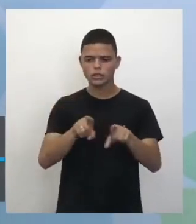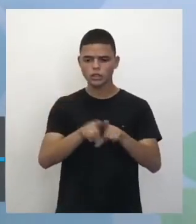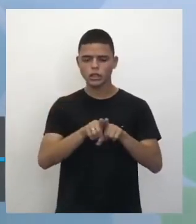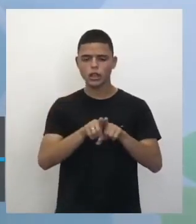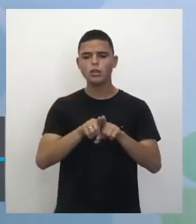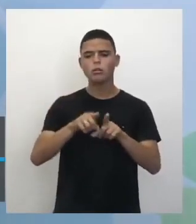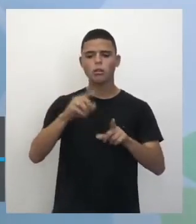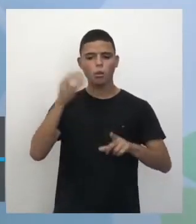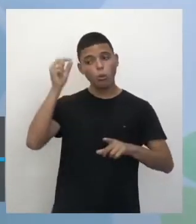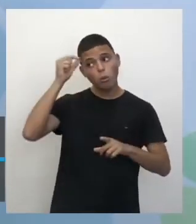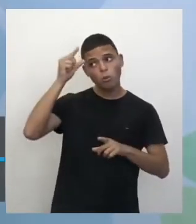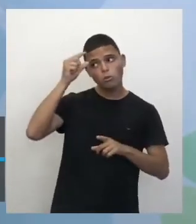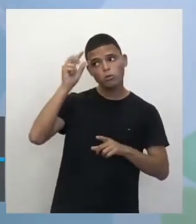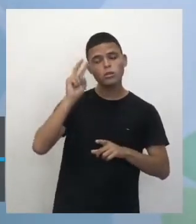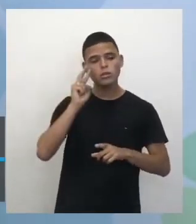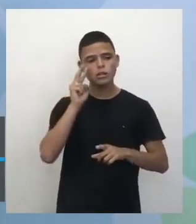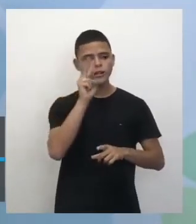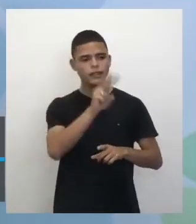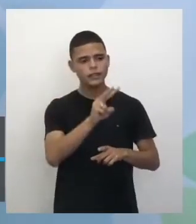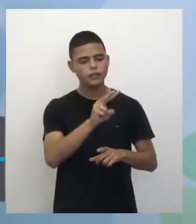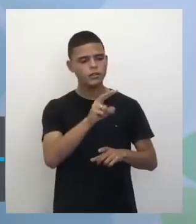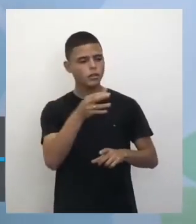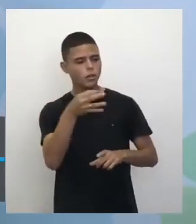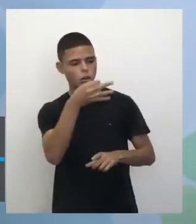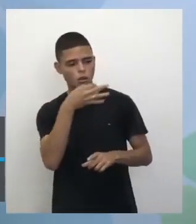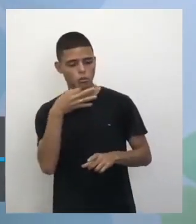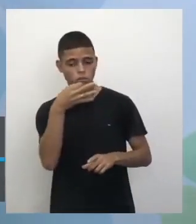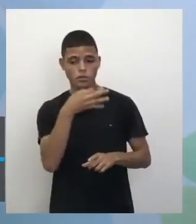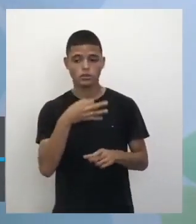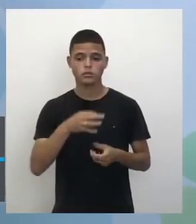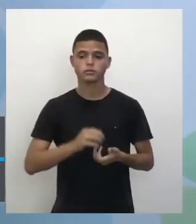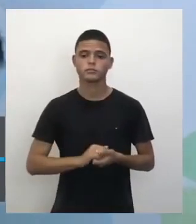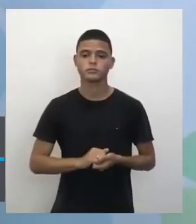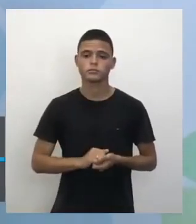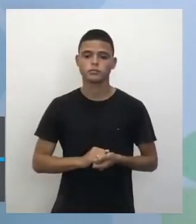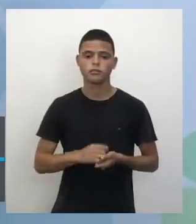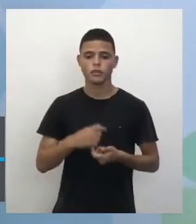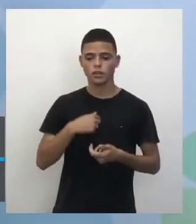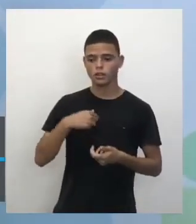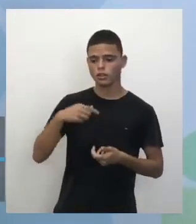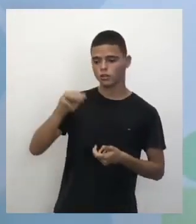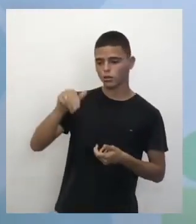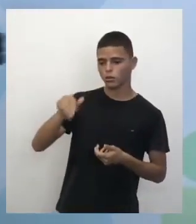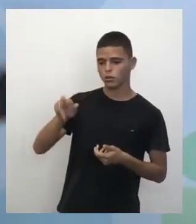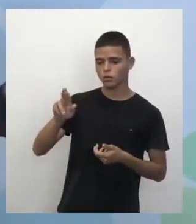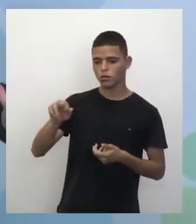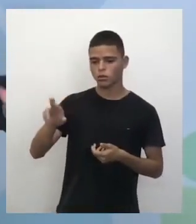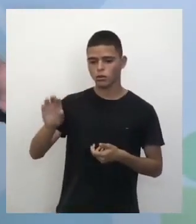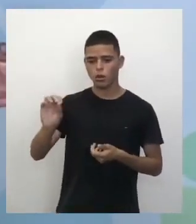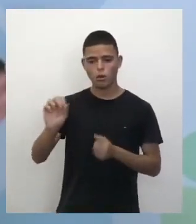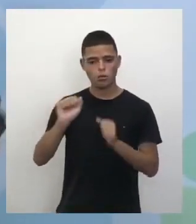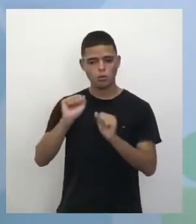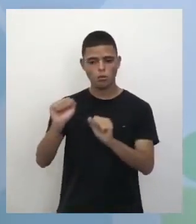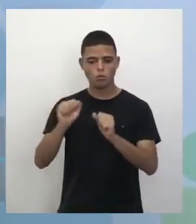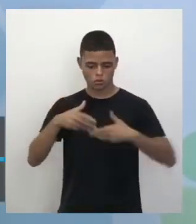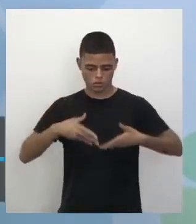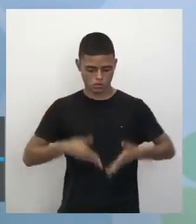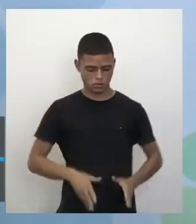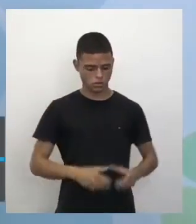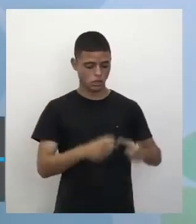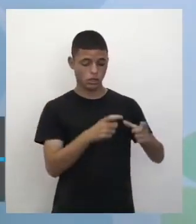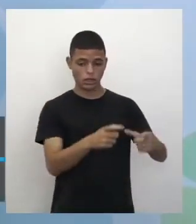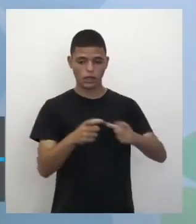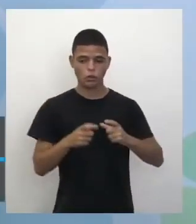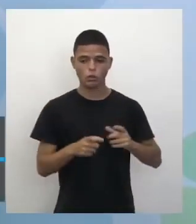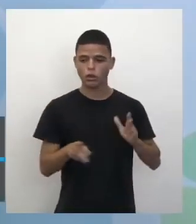gente vê as coisas pelas nossas próprias lentes, como eu e o Mauro, a gente pode ter nascido na mesma cidade, mas a gente enxerga as coisas de